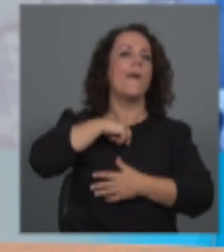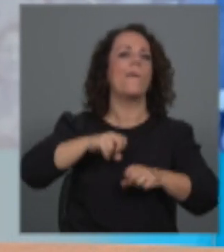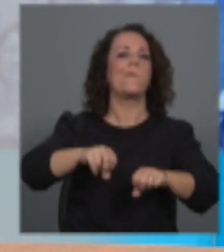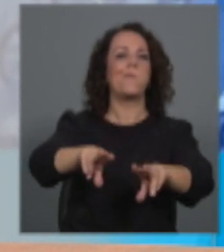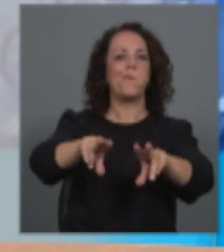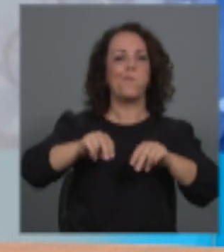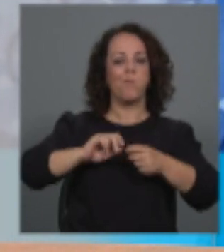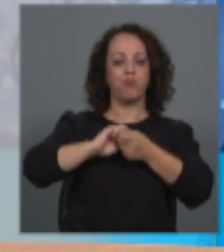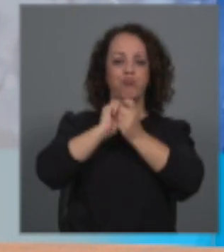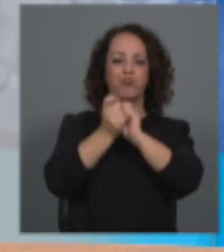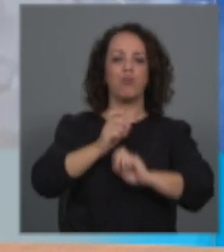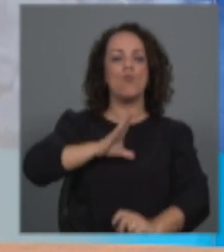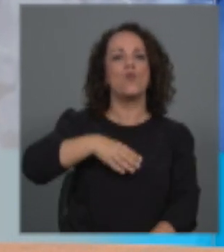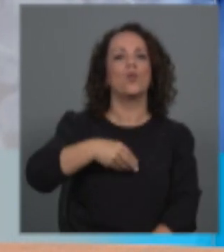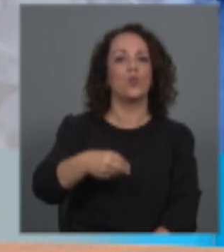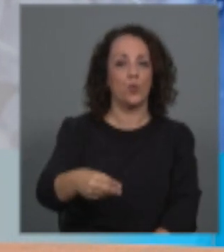este mundo. Porque